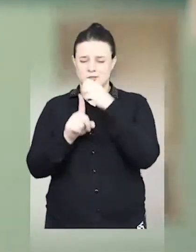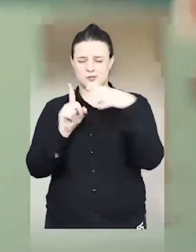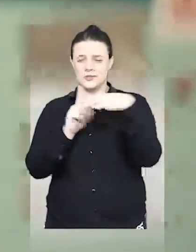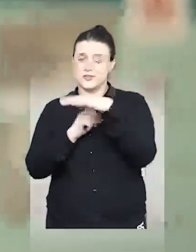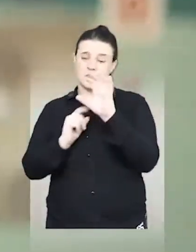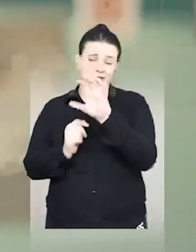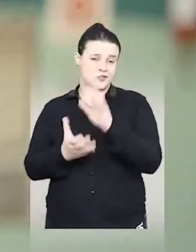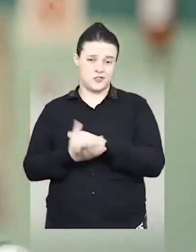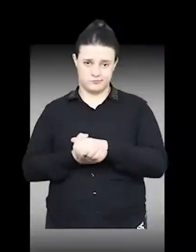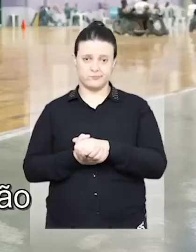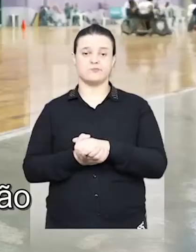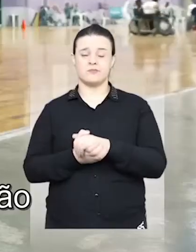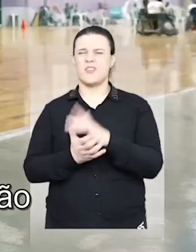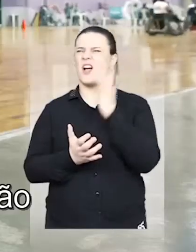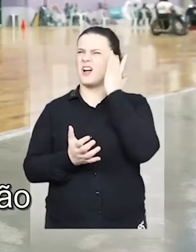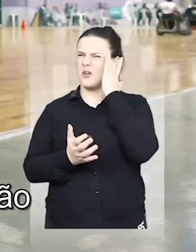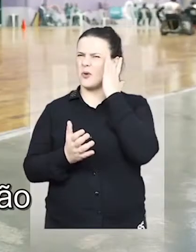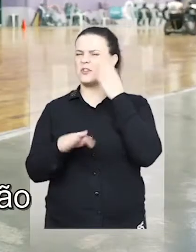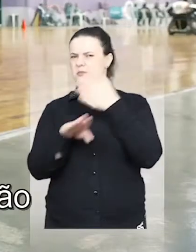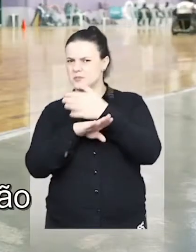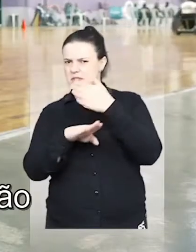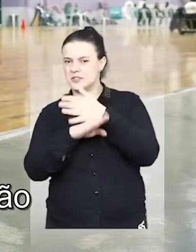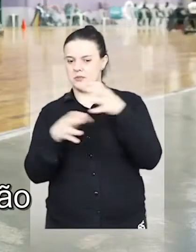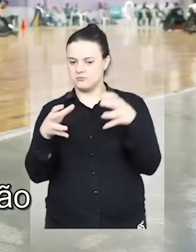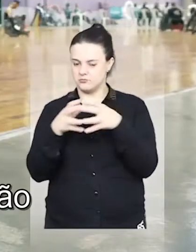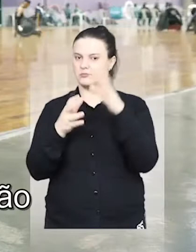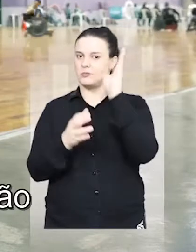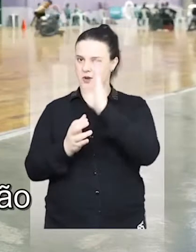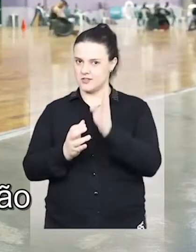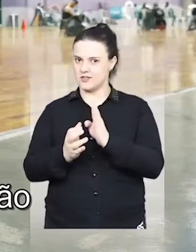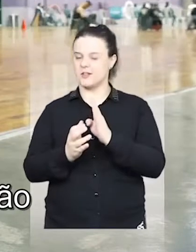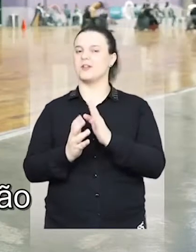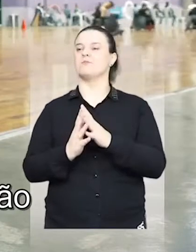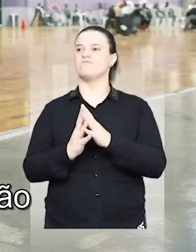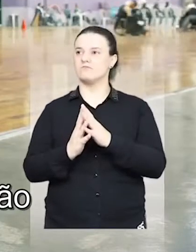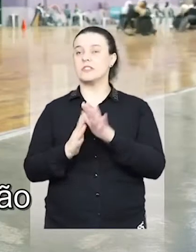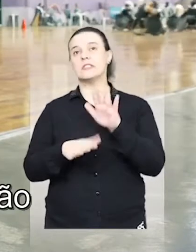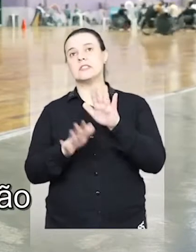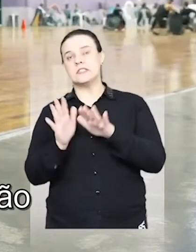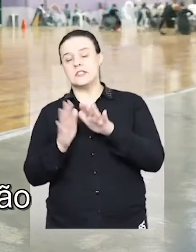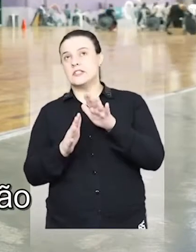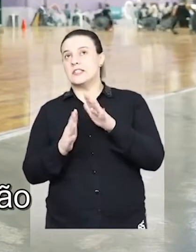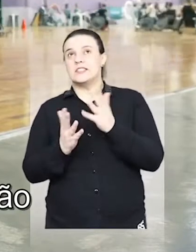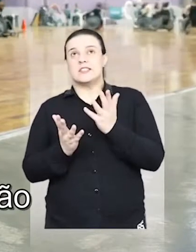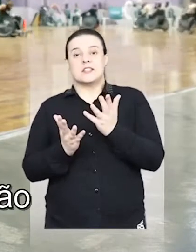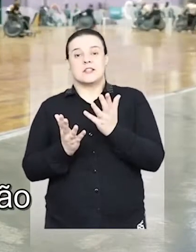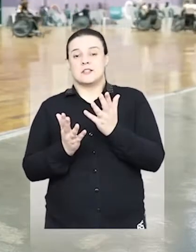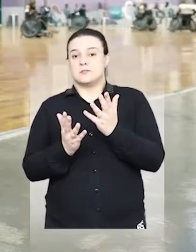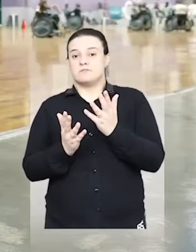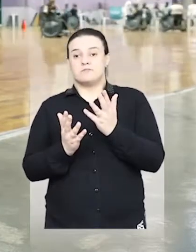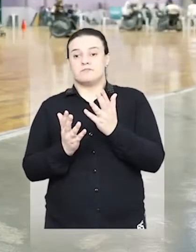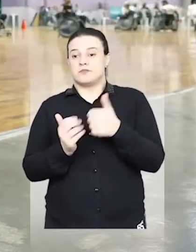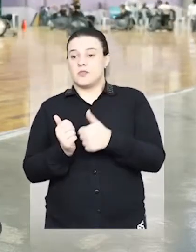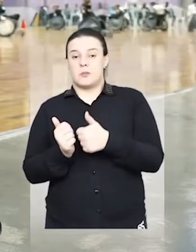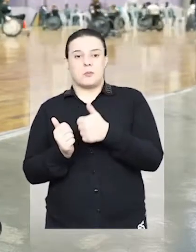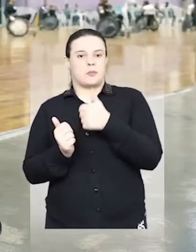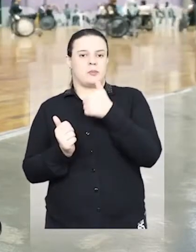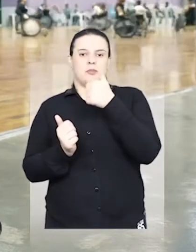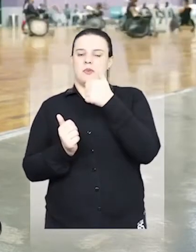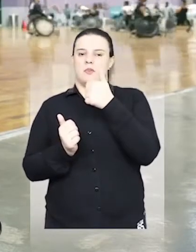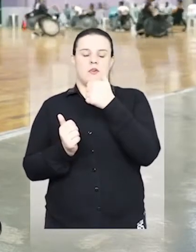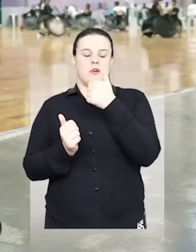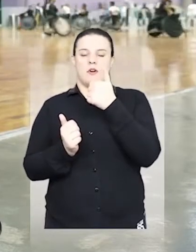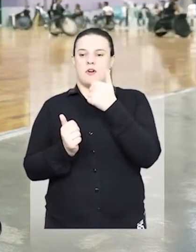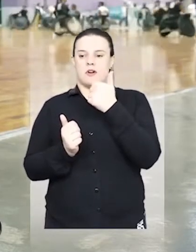a sociedade é assim. Lucas. Eu acho que participar de uma seleção brasileira talvez tenha sido uma